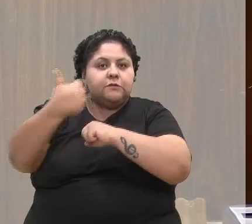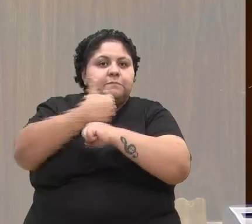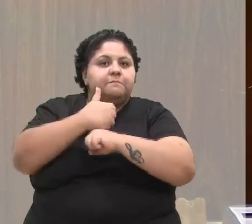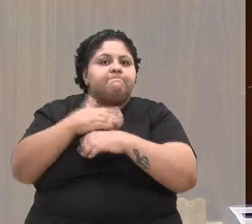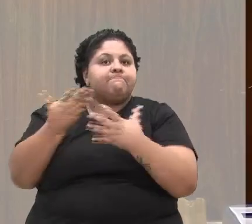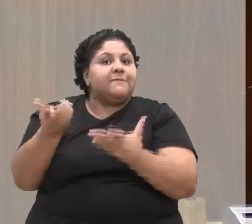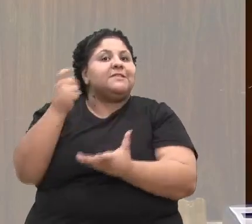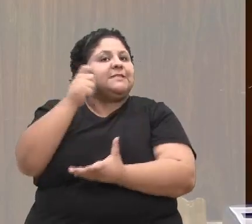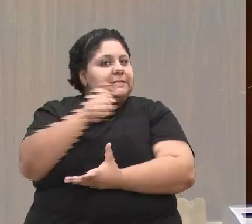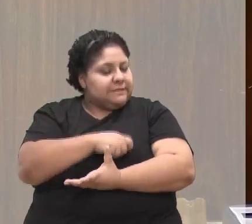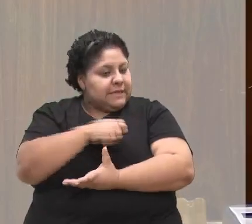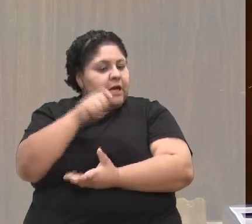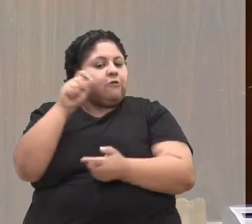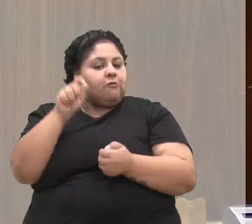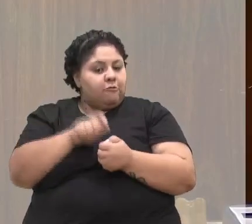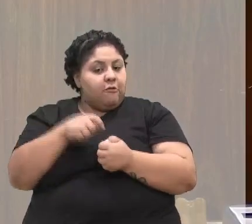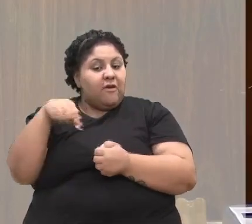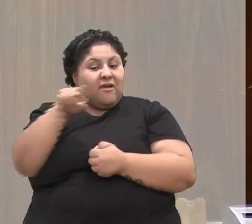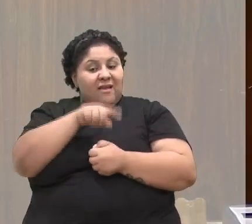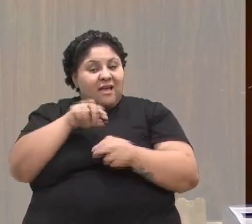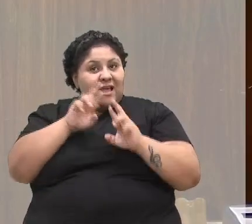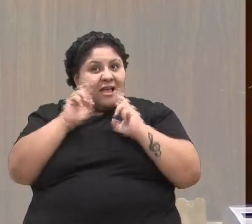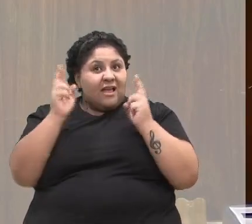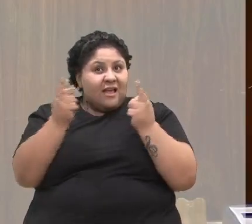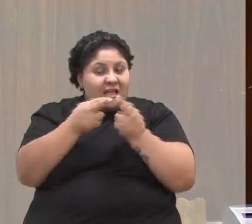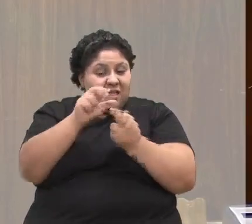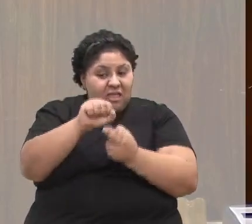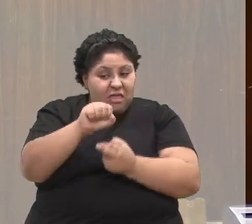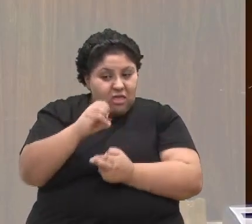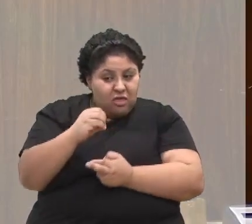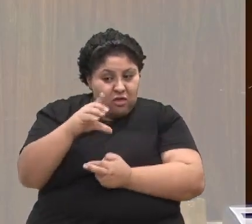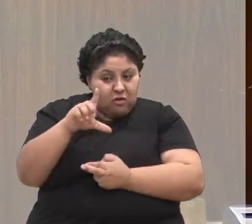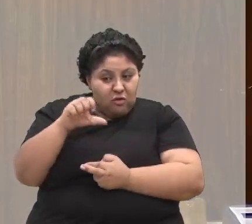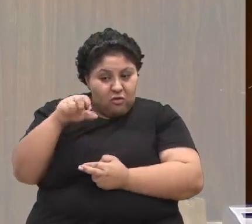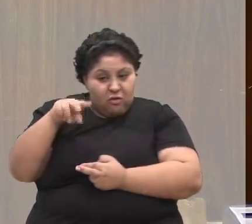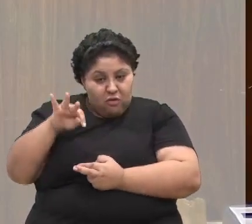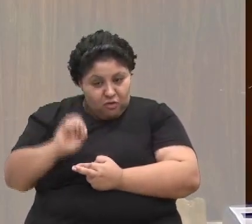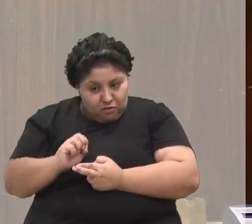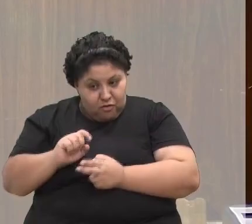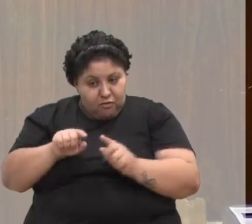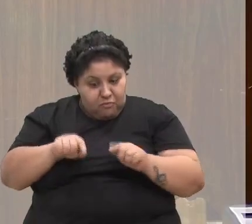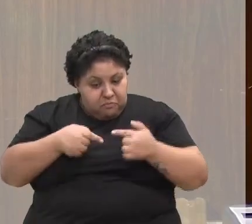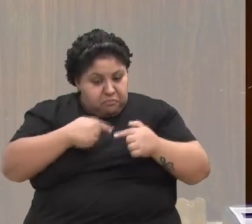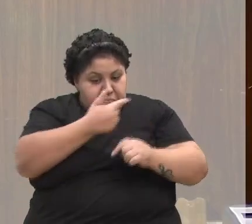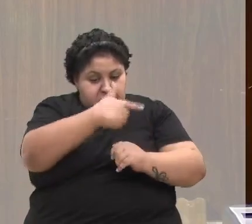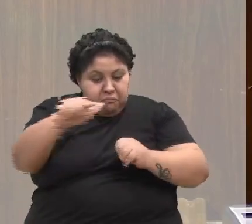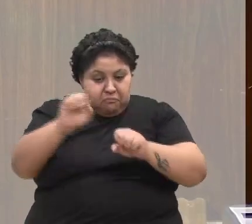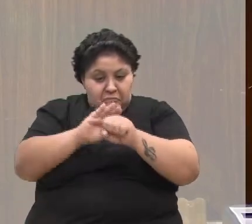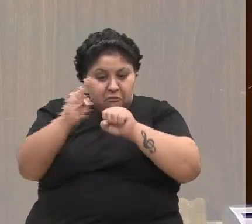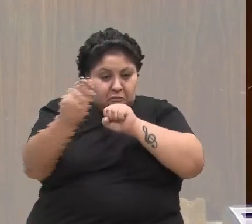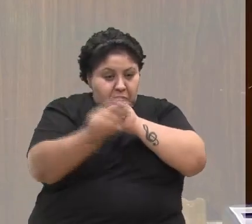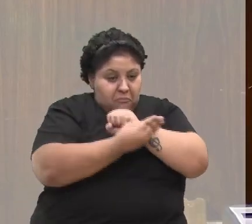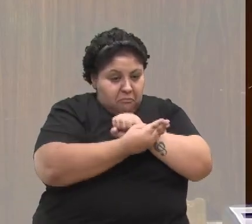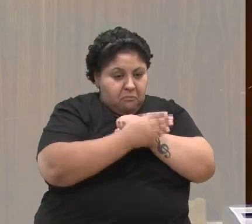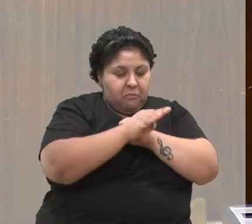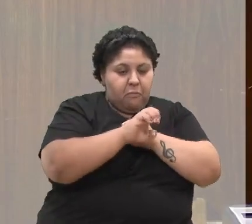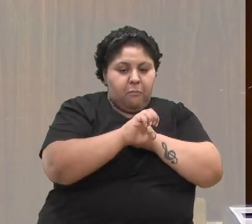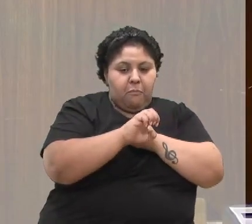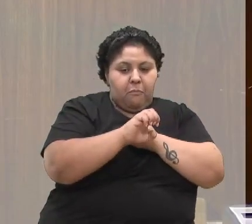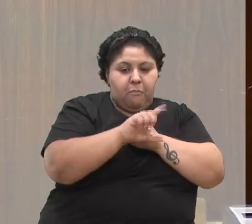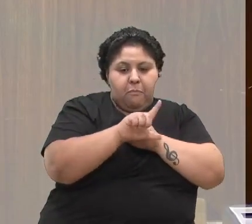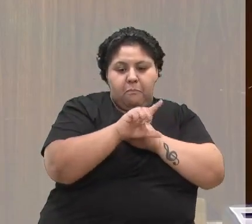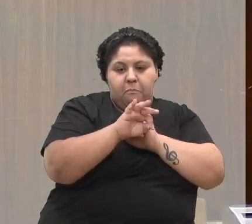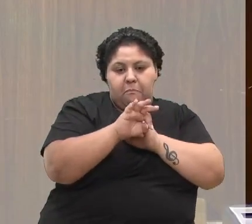que haja. A gente reuniu com o Solete para reivindicação de diversos outros bairros, como o Beltrão de Queiroz,